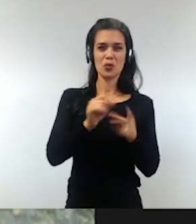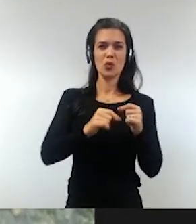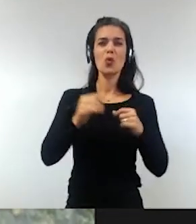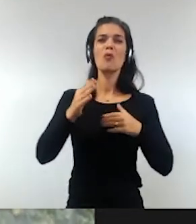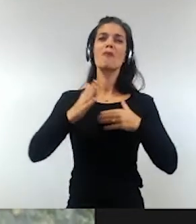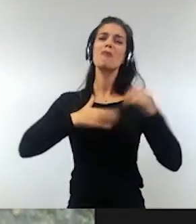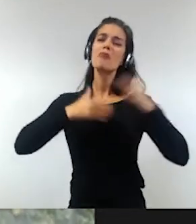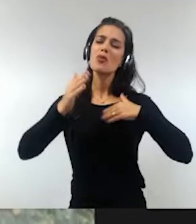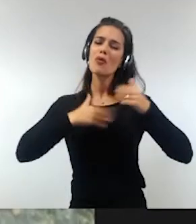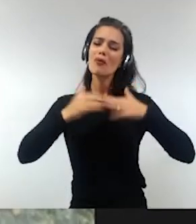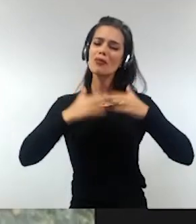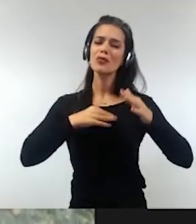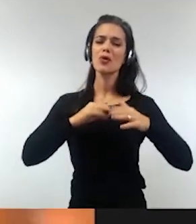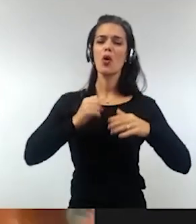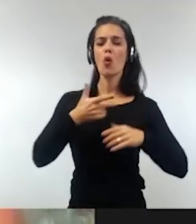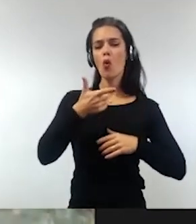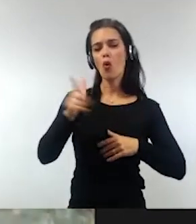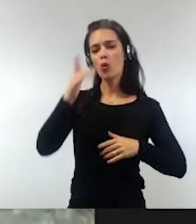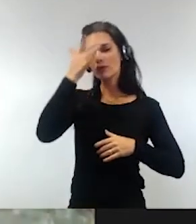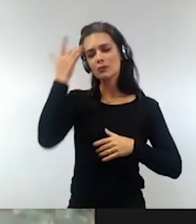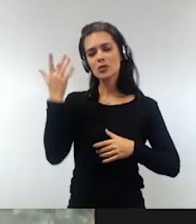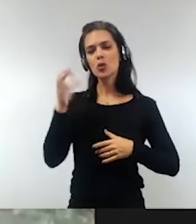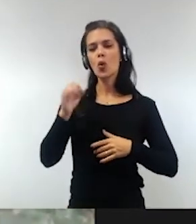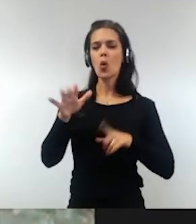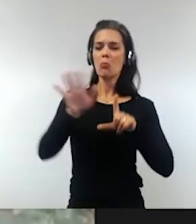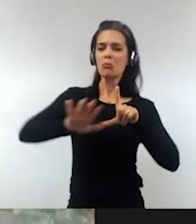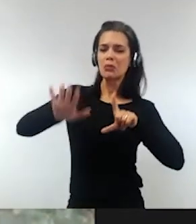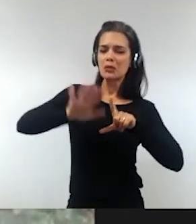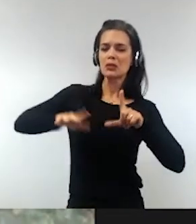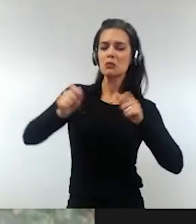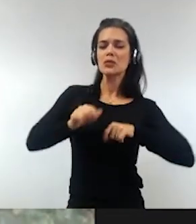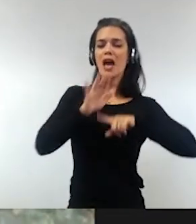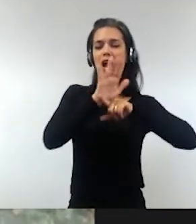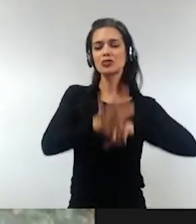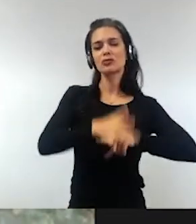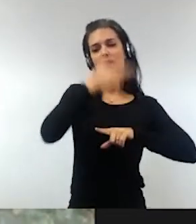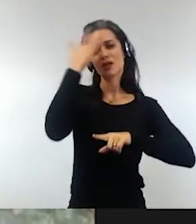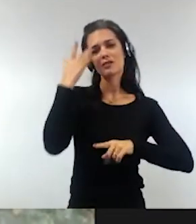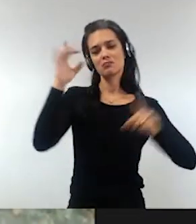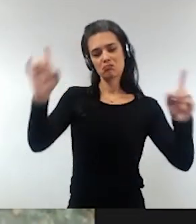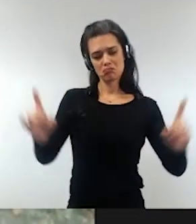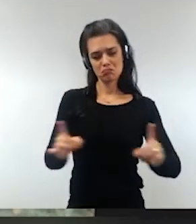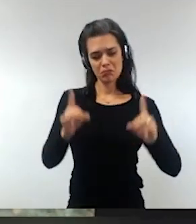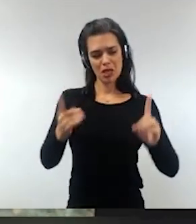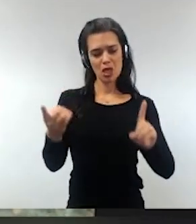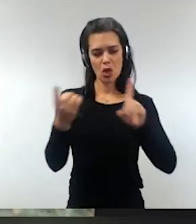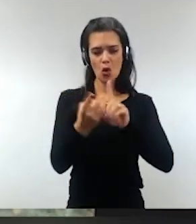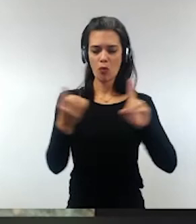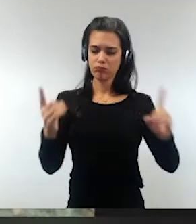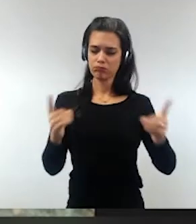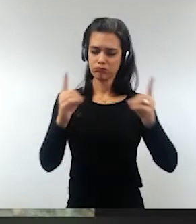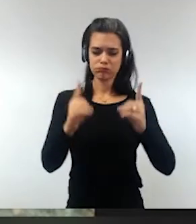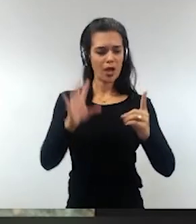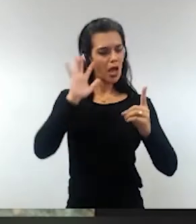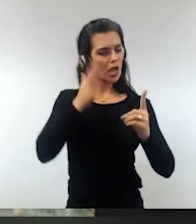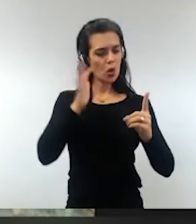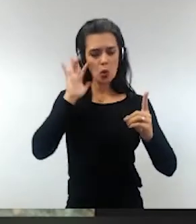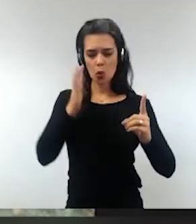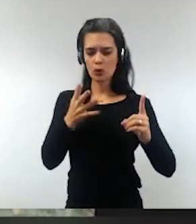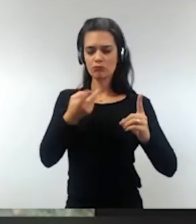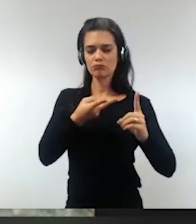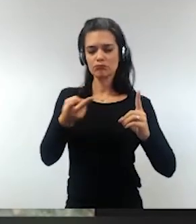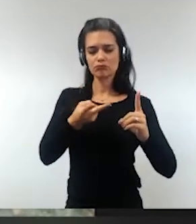um terceiro que ajude elas, ou uma plataforma virtual que ajude essas pessoas a se encontrarem e a resolverem os